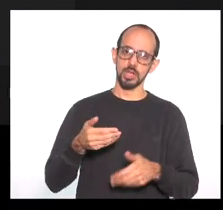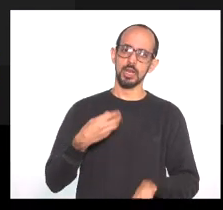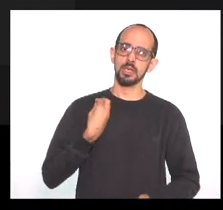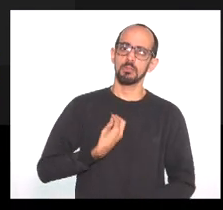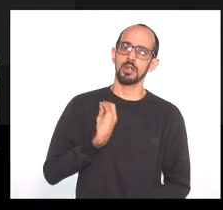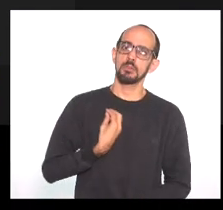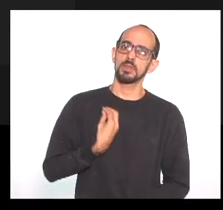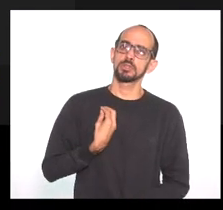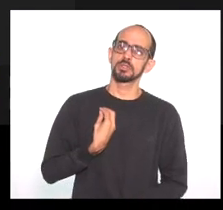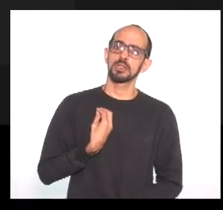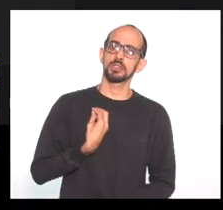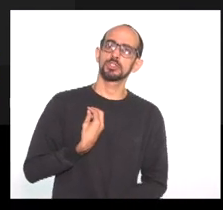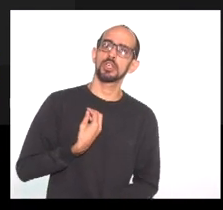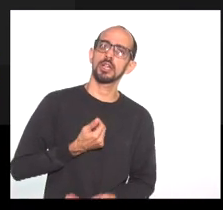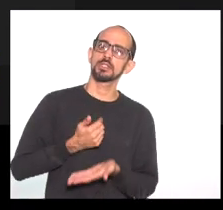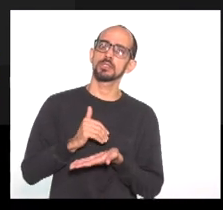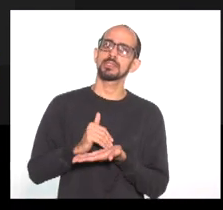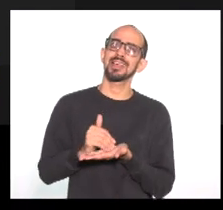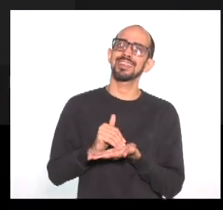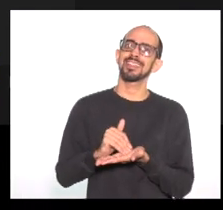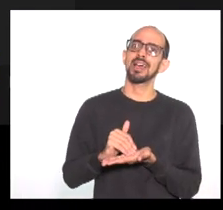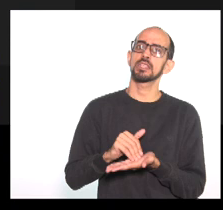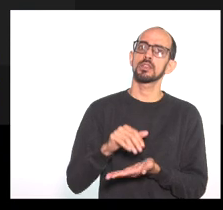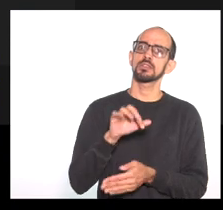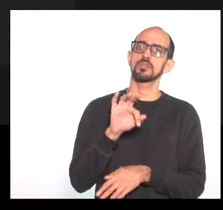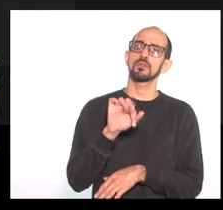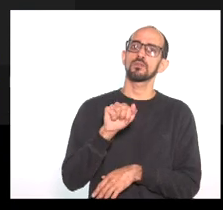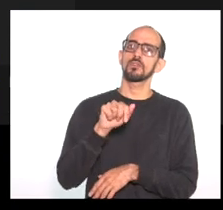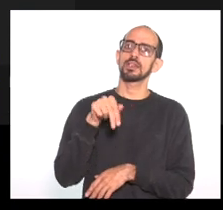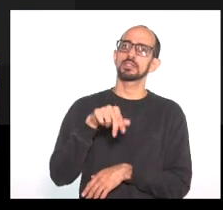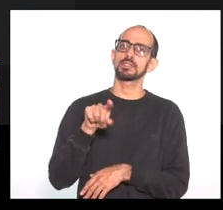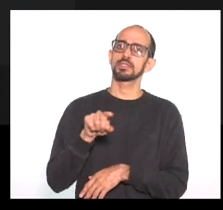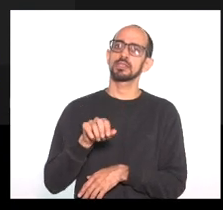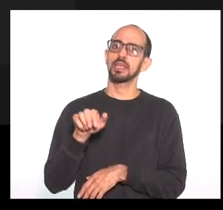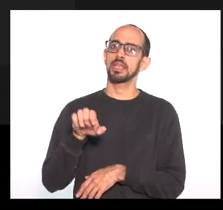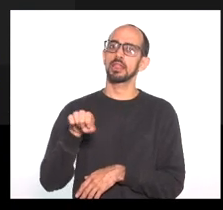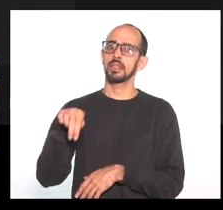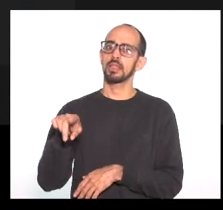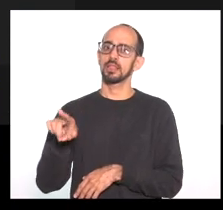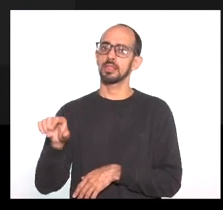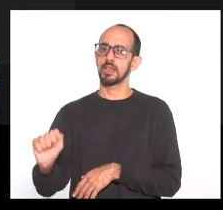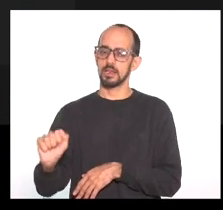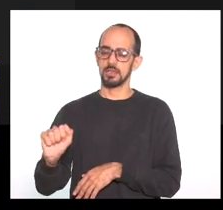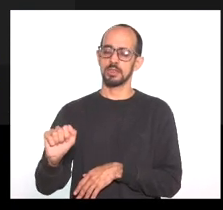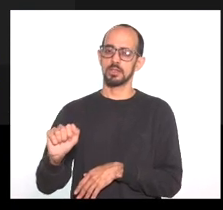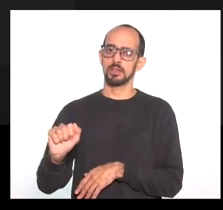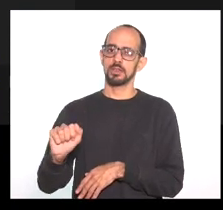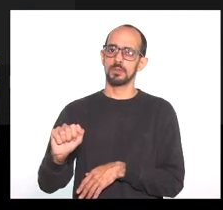presente a Secretaria de Fazenda e